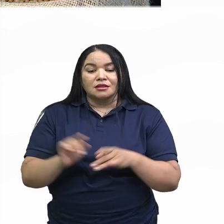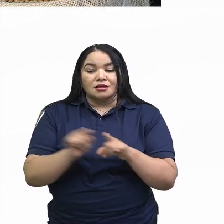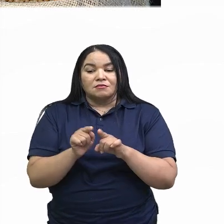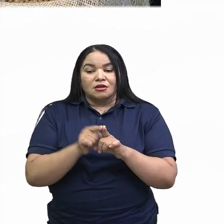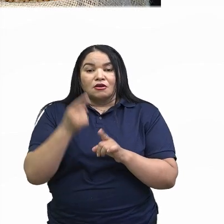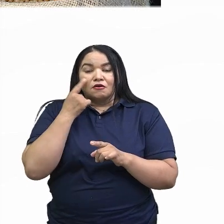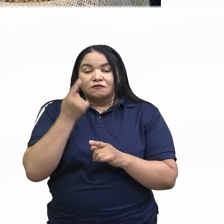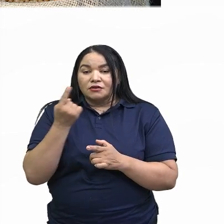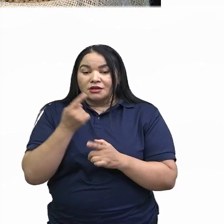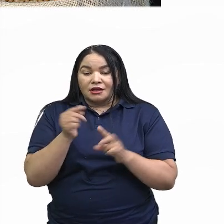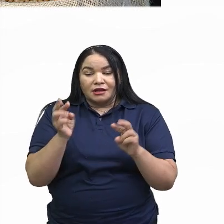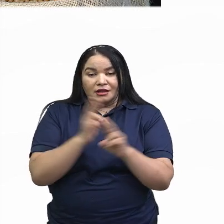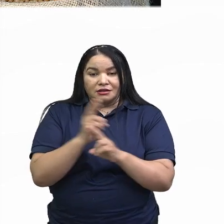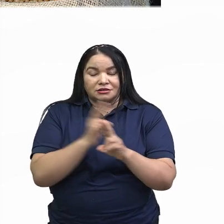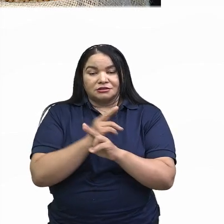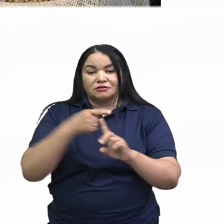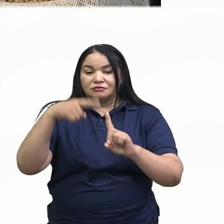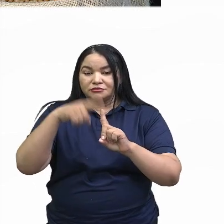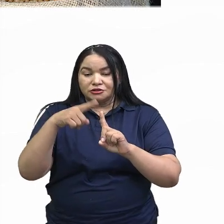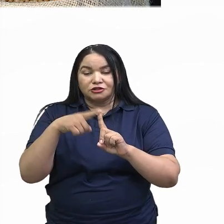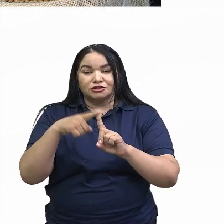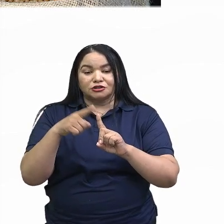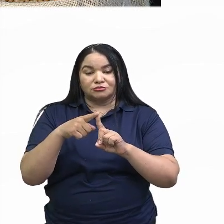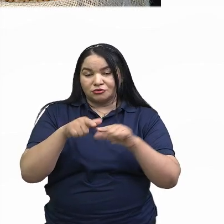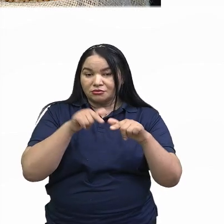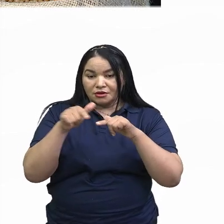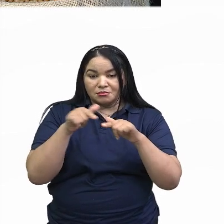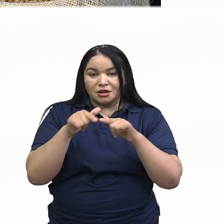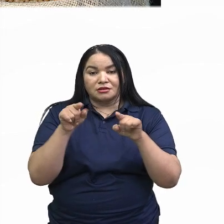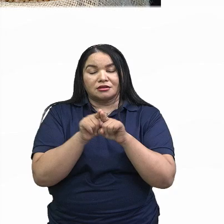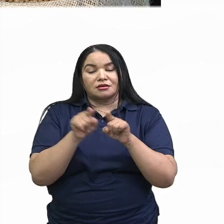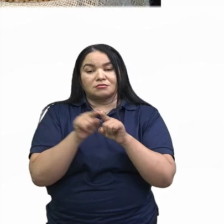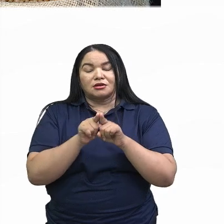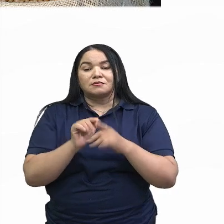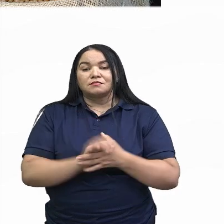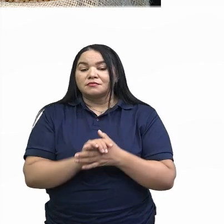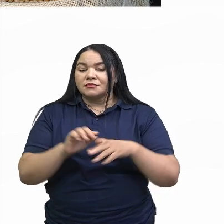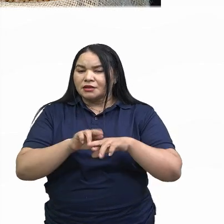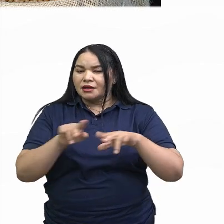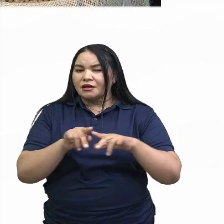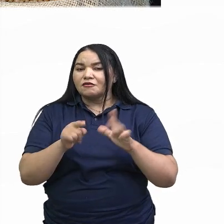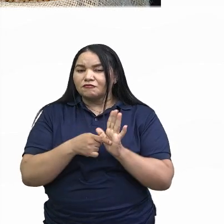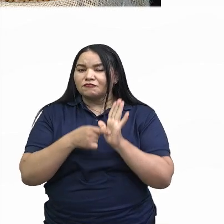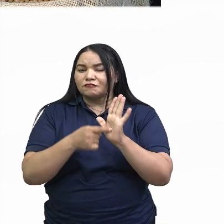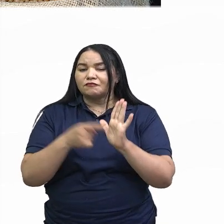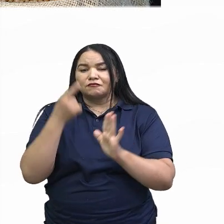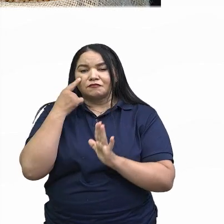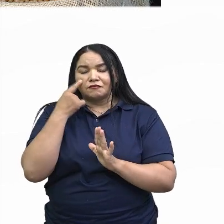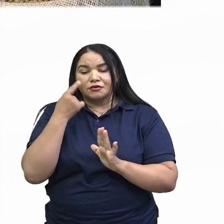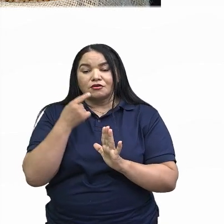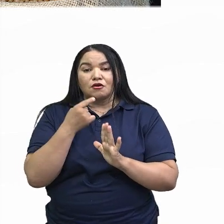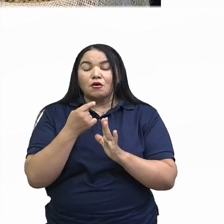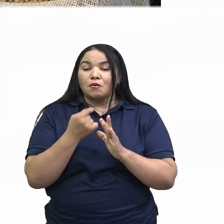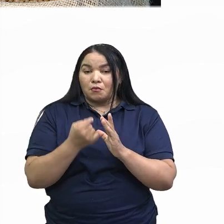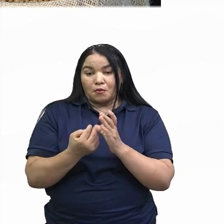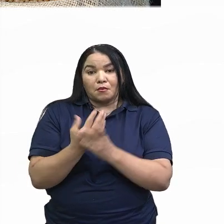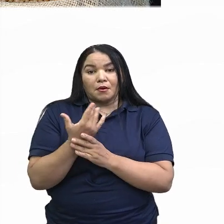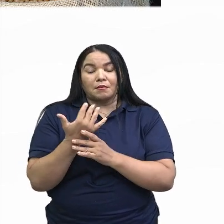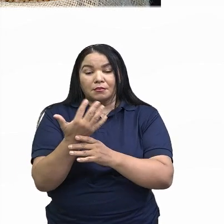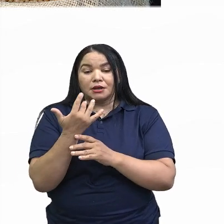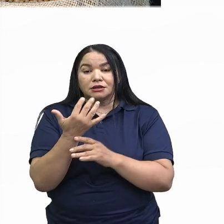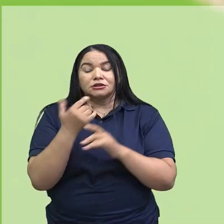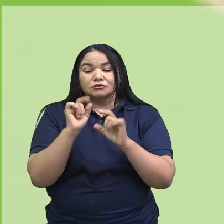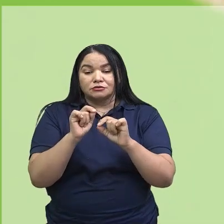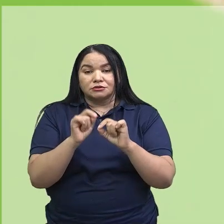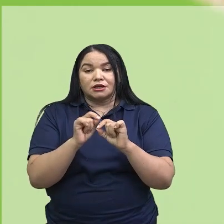aí a relação desses tipos de manipulações dos organismos, né? Então no caso a gente observou o exemplo de uma planta, né? A soja, que